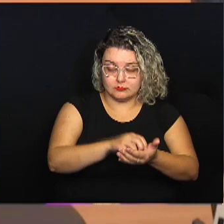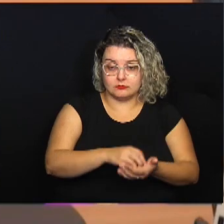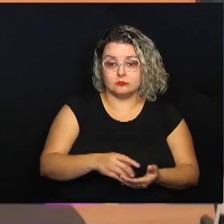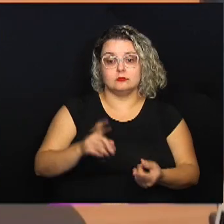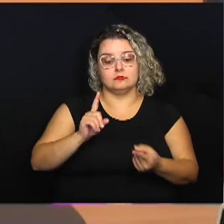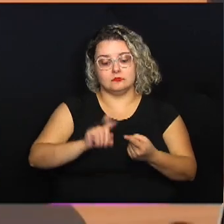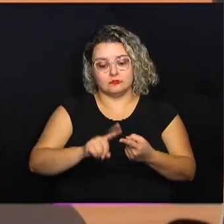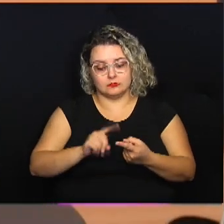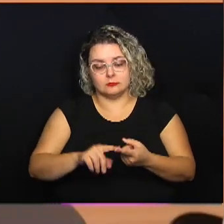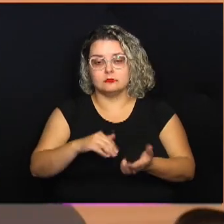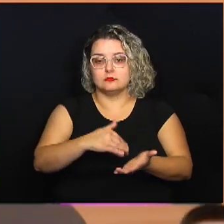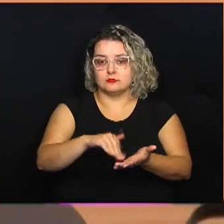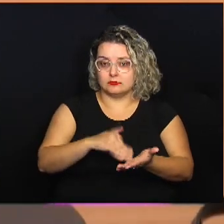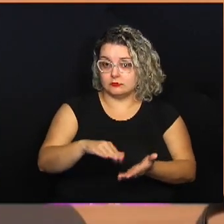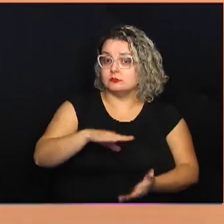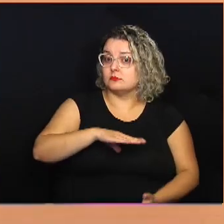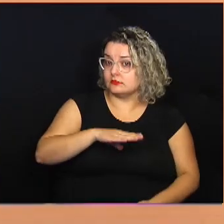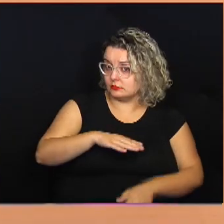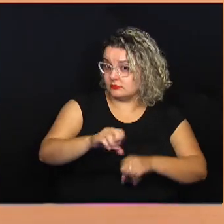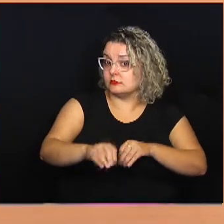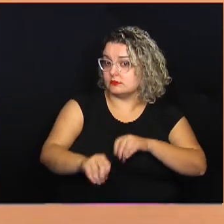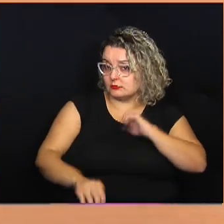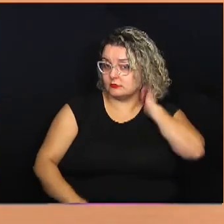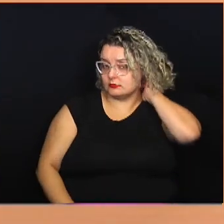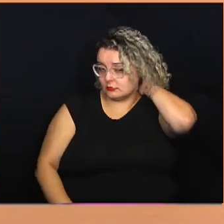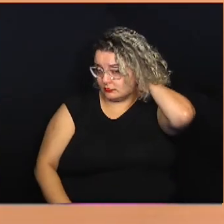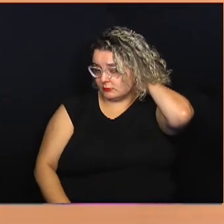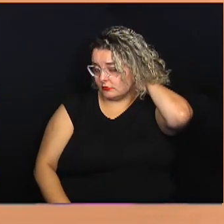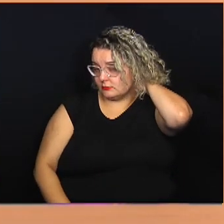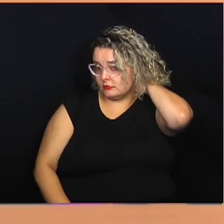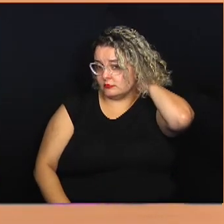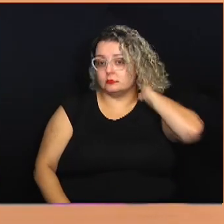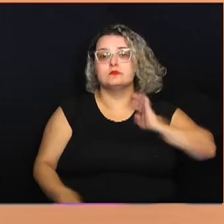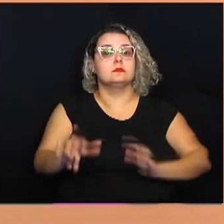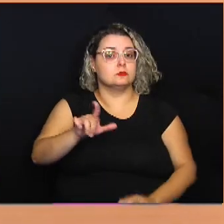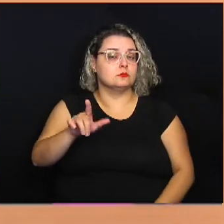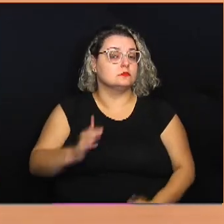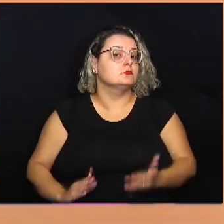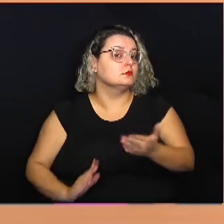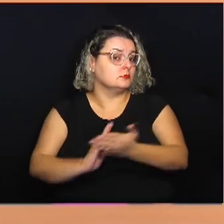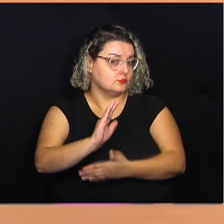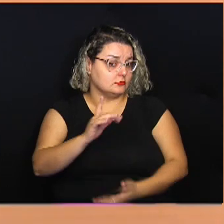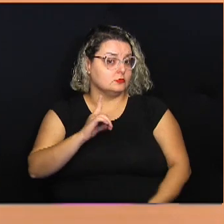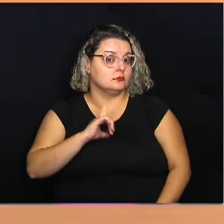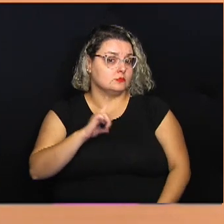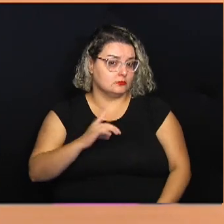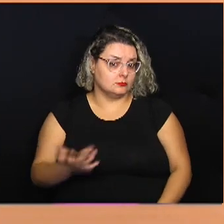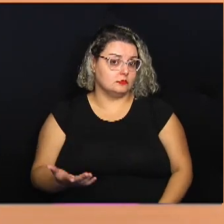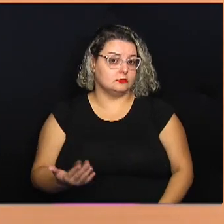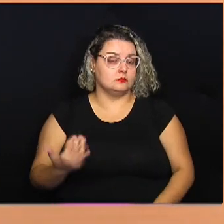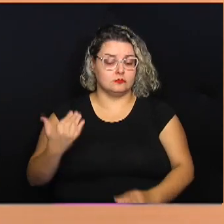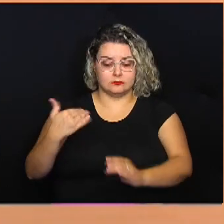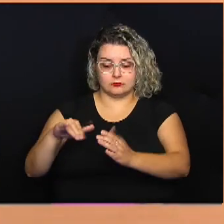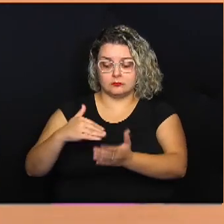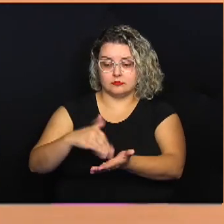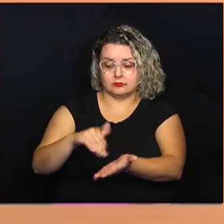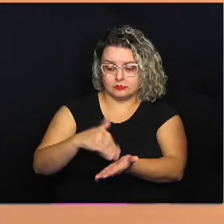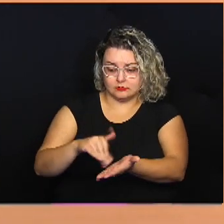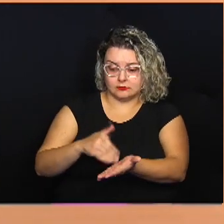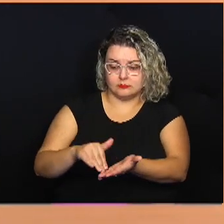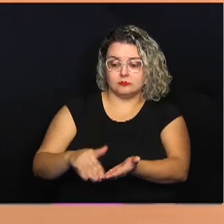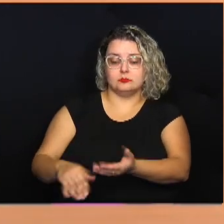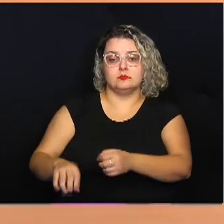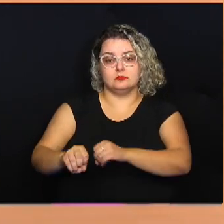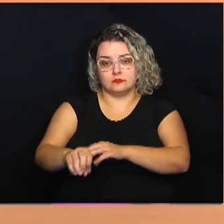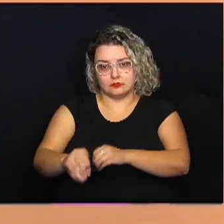a Secretaria Municipal de Educação. Claro, a gente também aprovou aqui, nós vamos mandar para a Secretaria de Educação